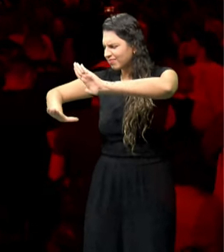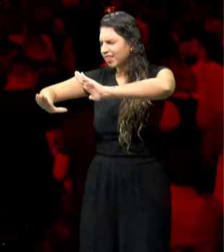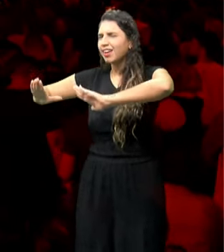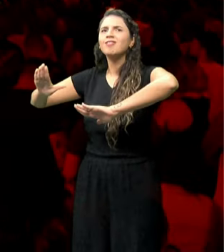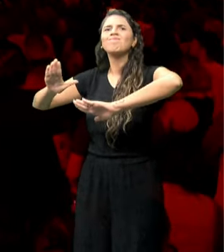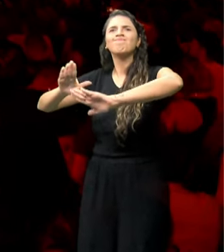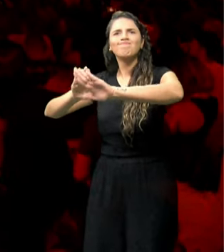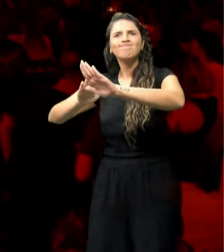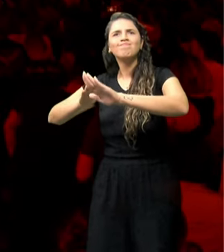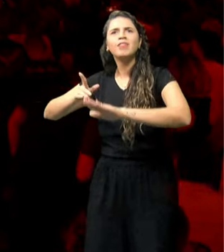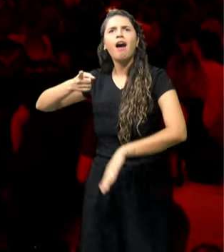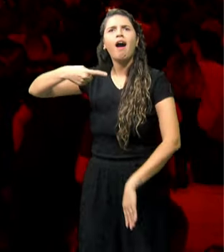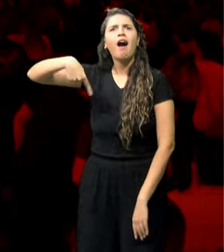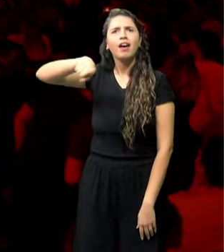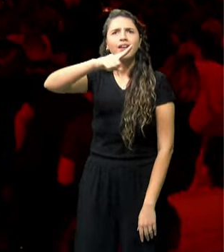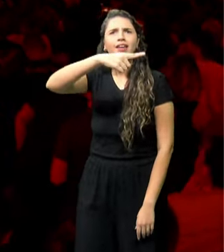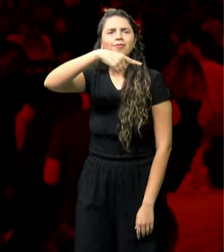nós,